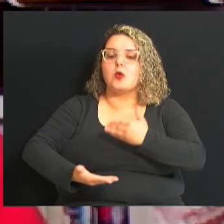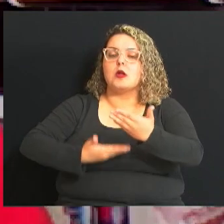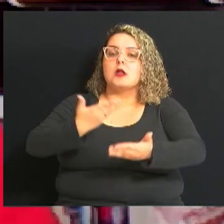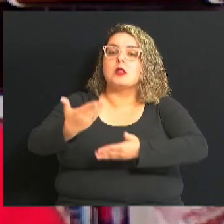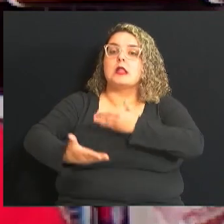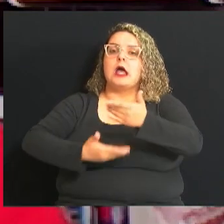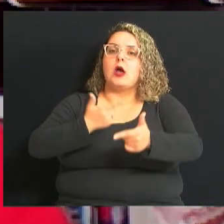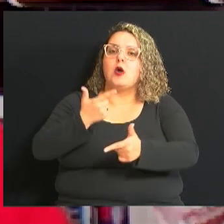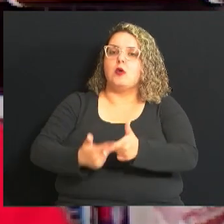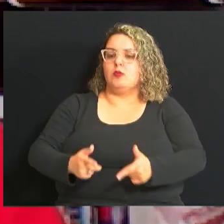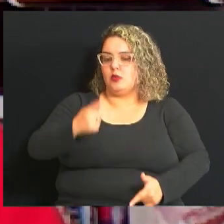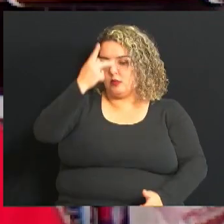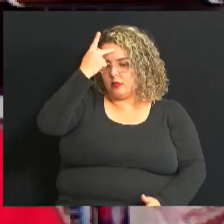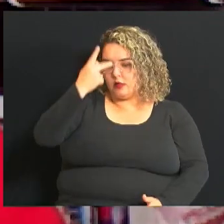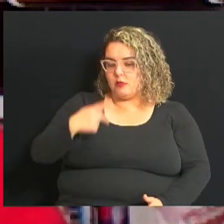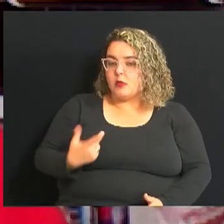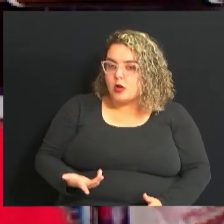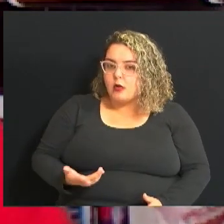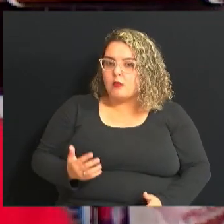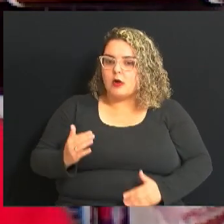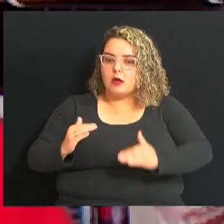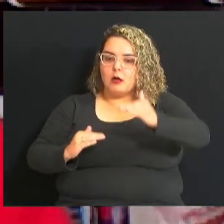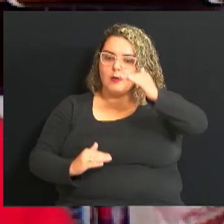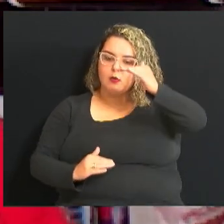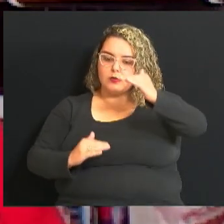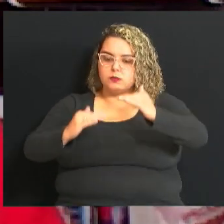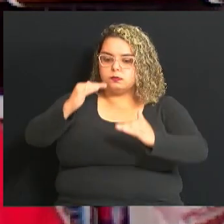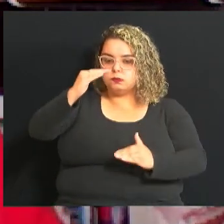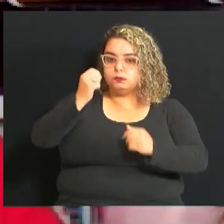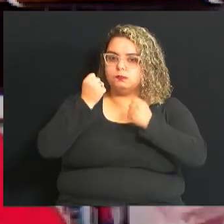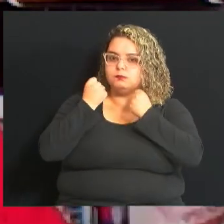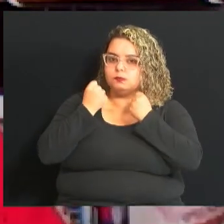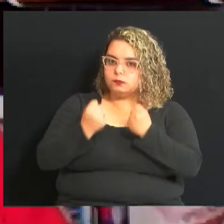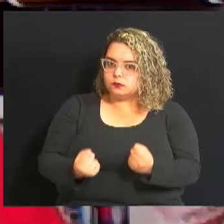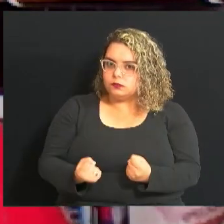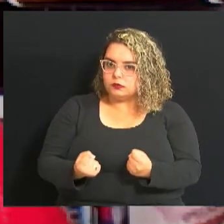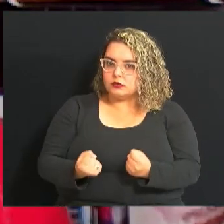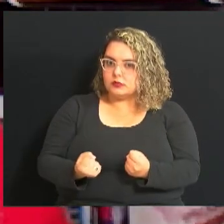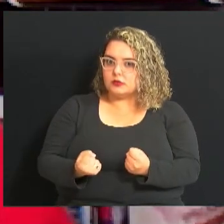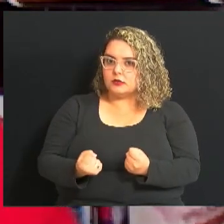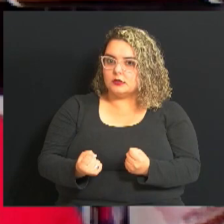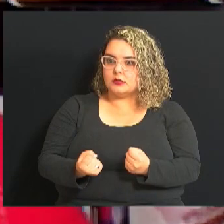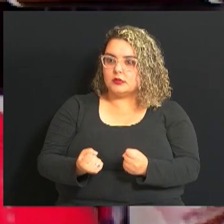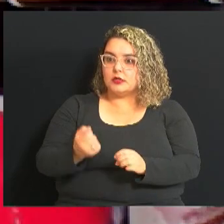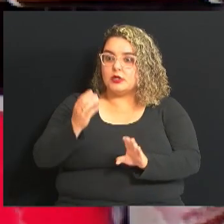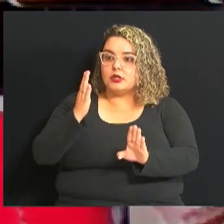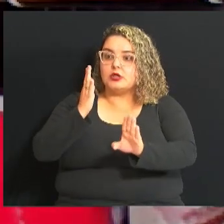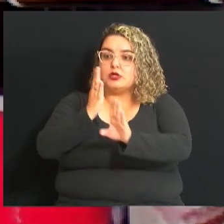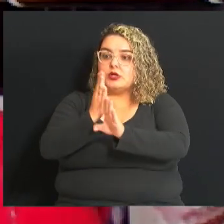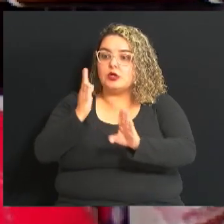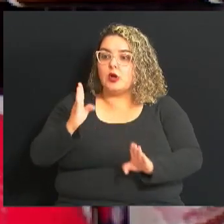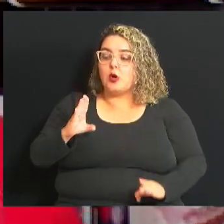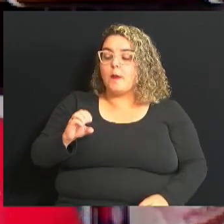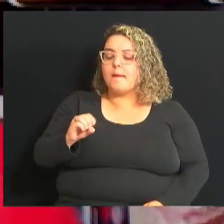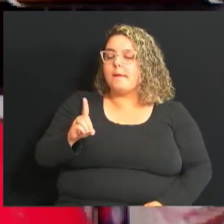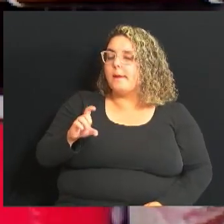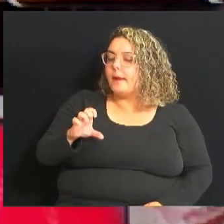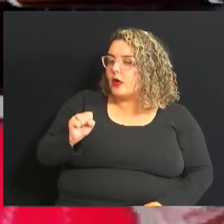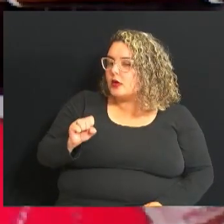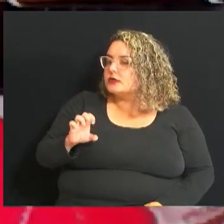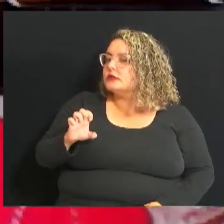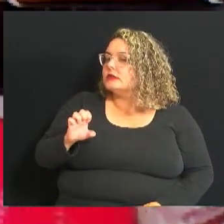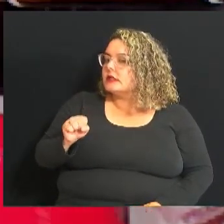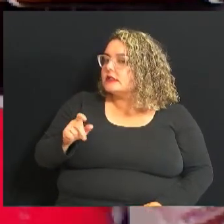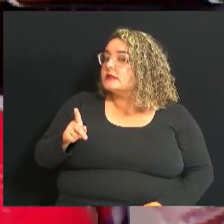em si, que é uma desigualdade cruel, e de encontrar bodes expiatórios.